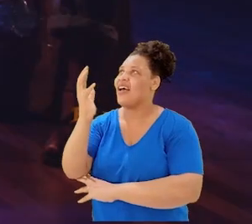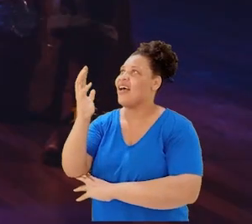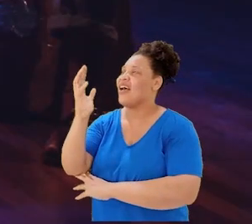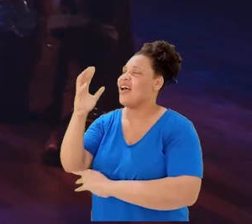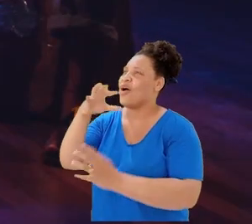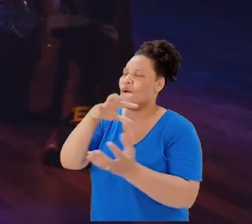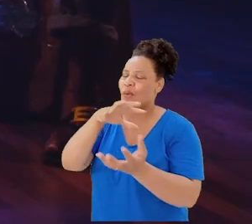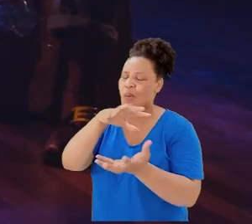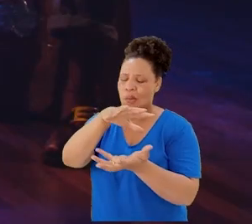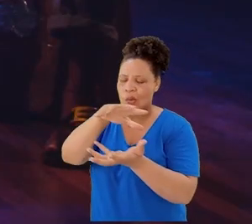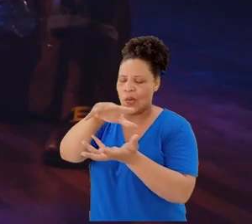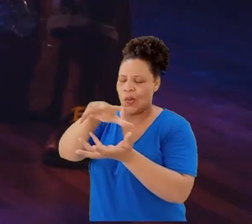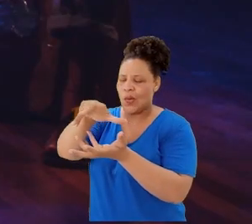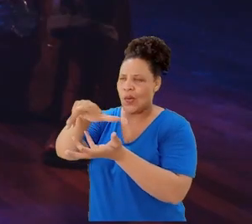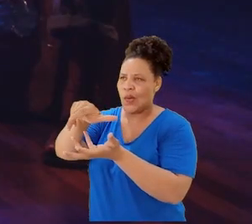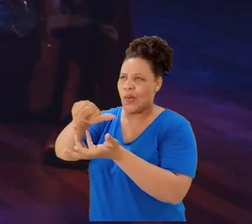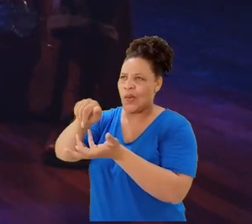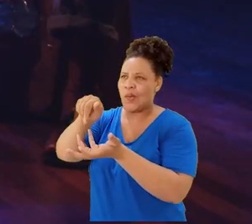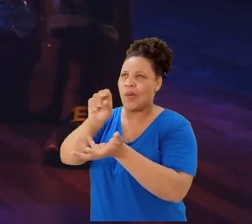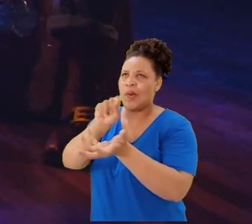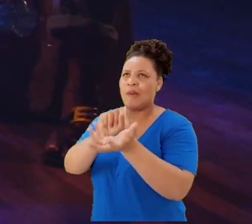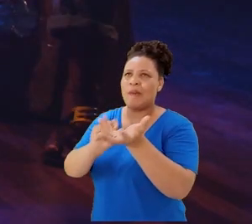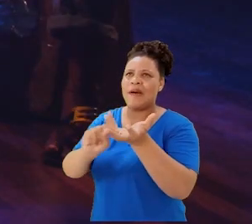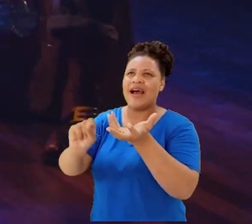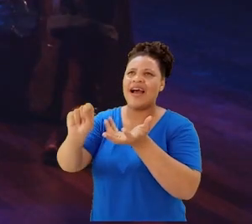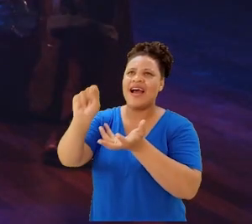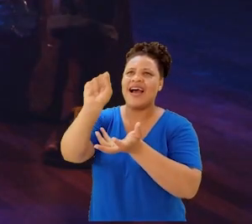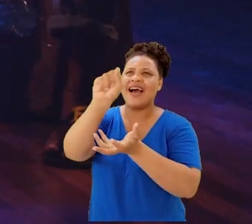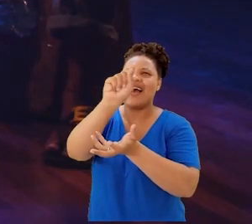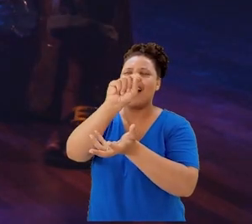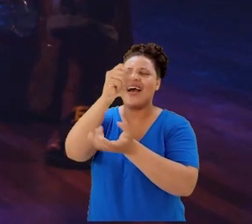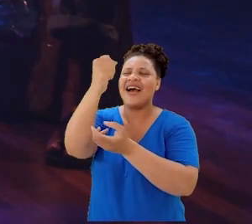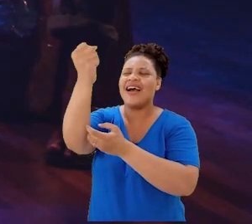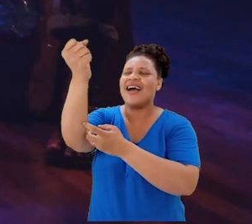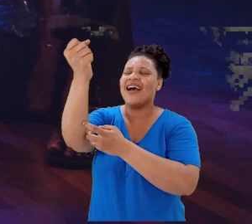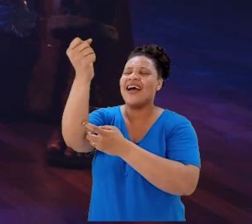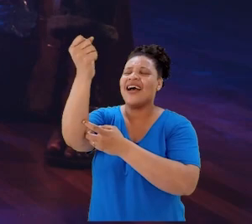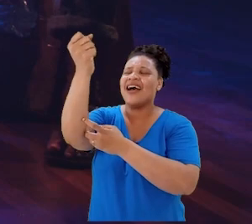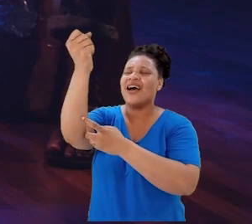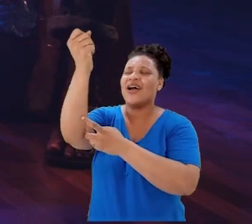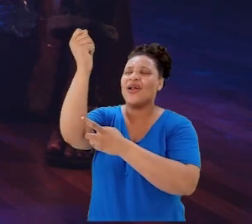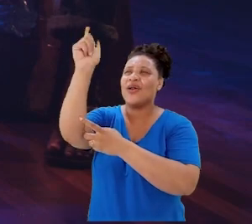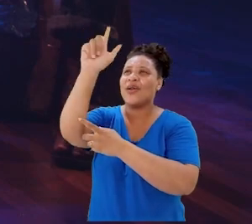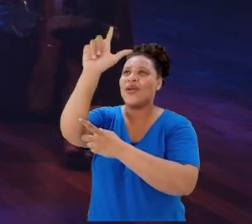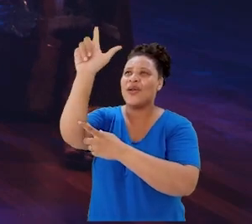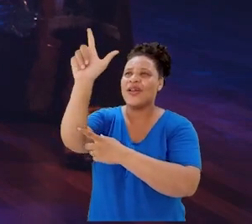noturnos, lua é quem trouxe de lá pra mim,